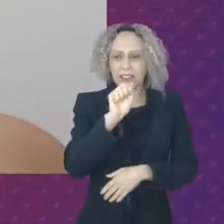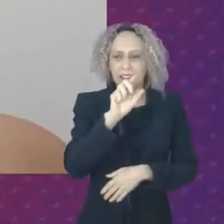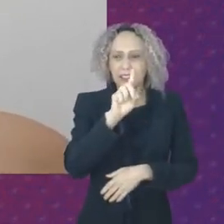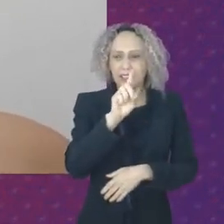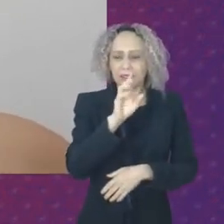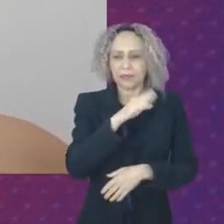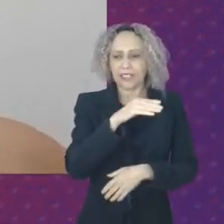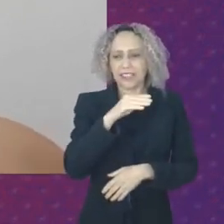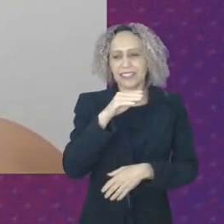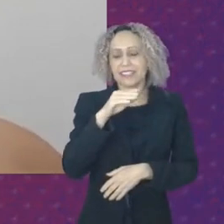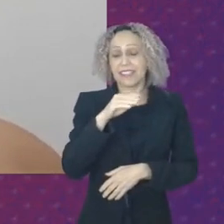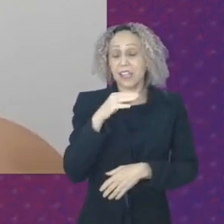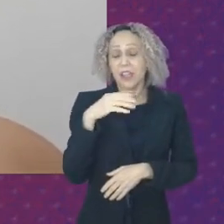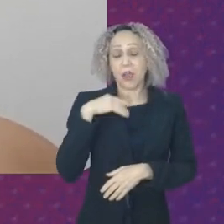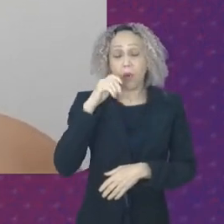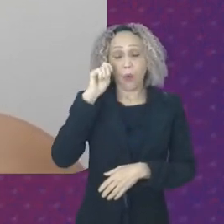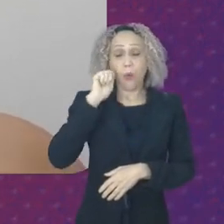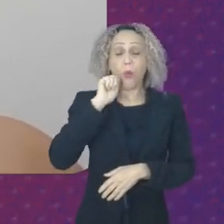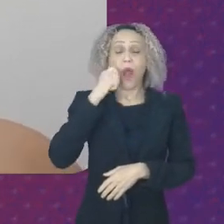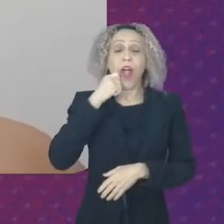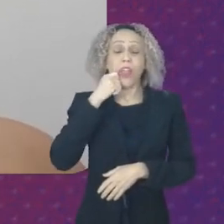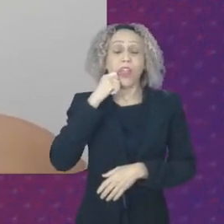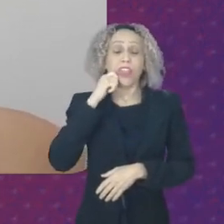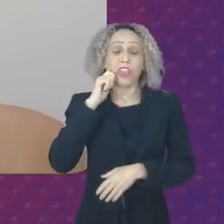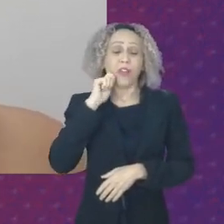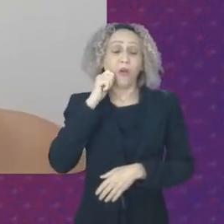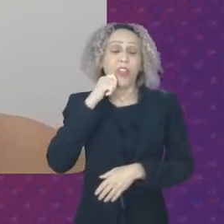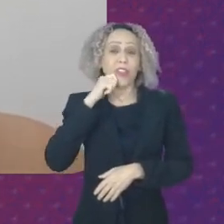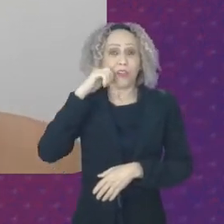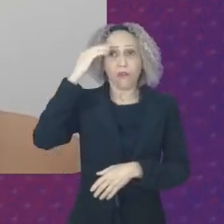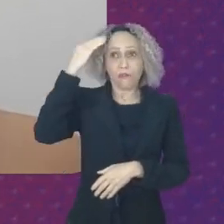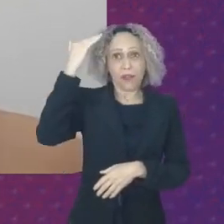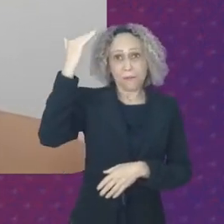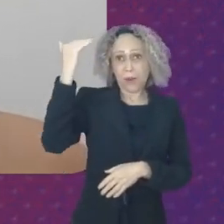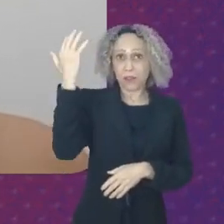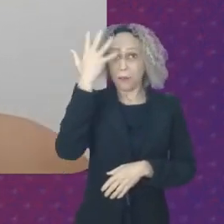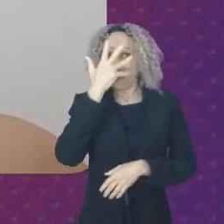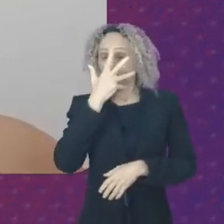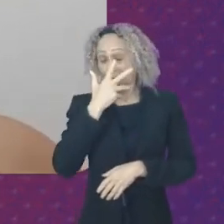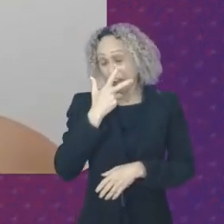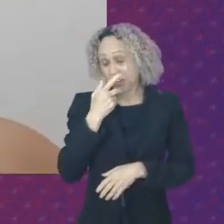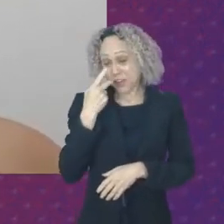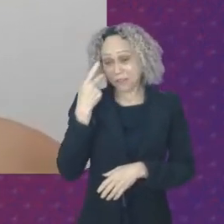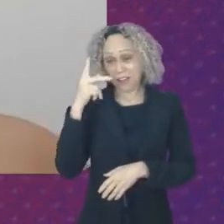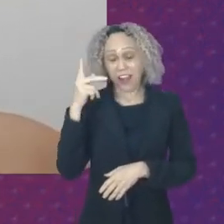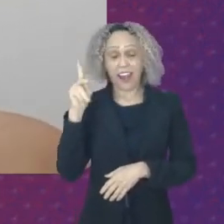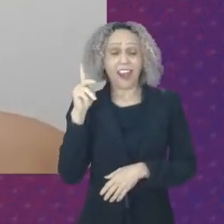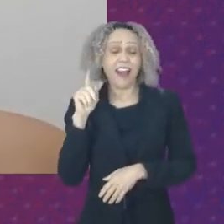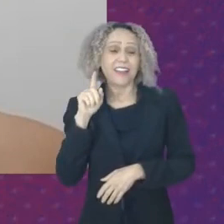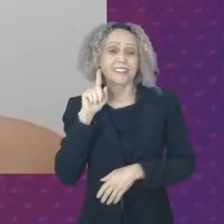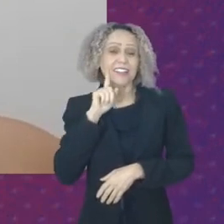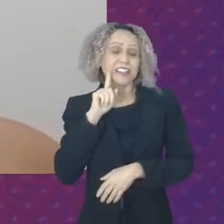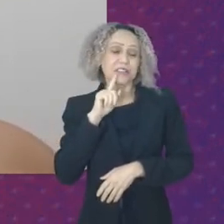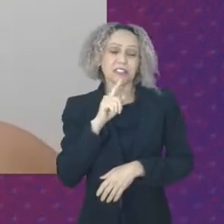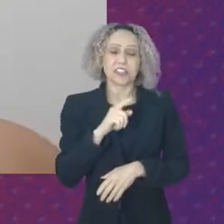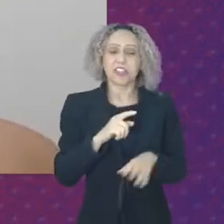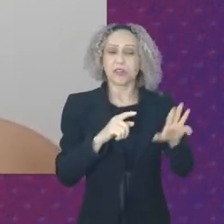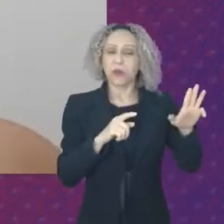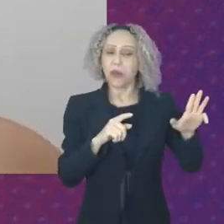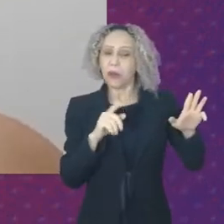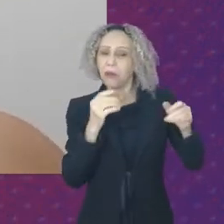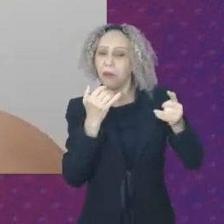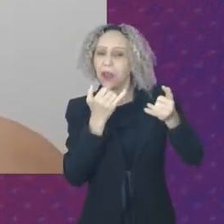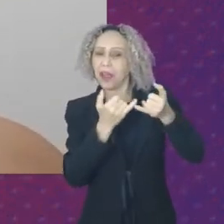se esconder dos fãs, ou quando a gente coloca, por exemplo, a Glaze Hoffman como